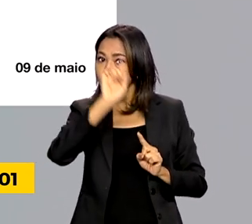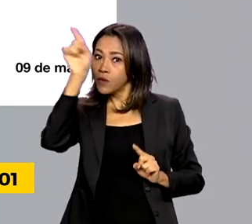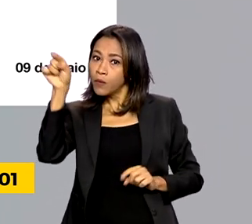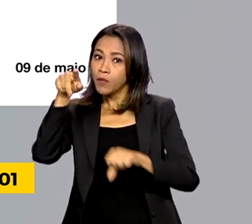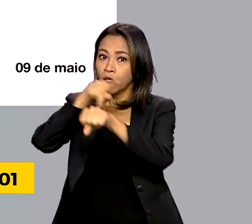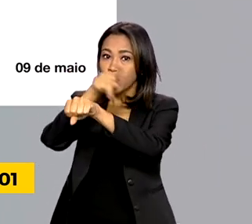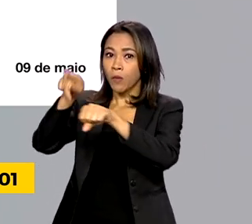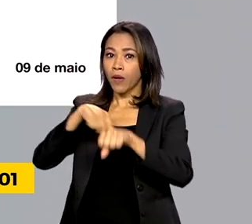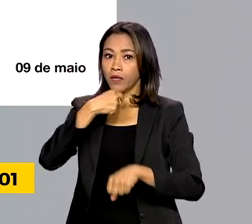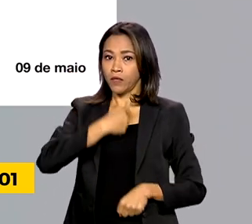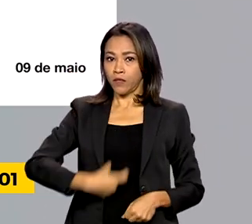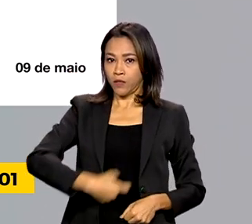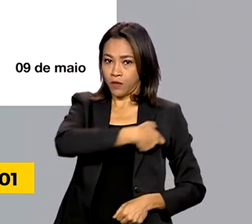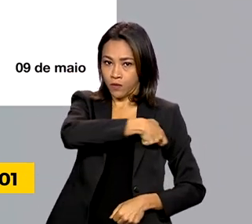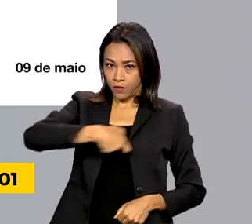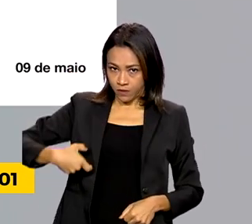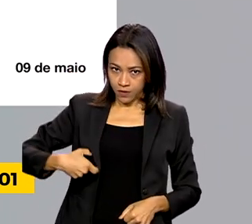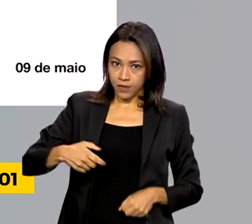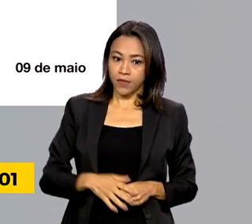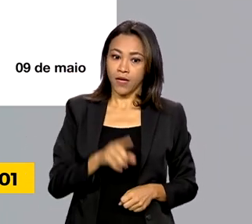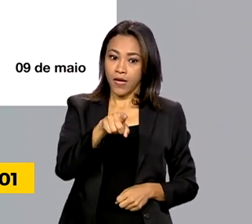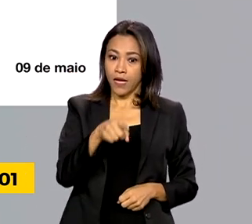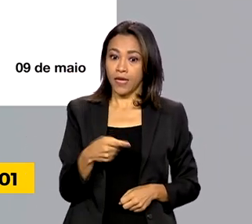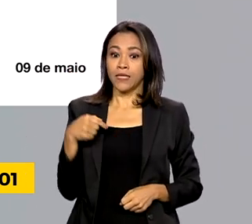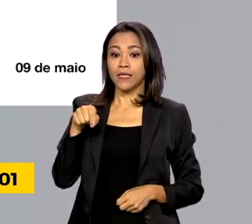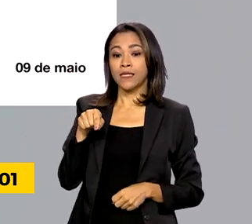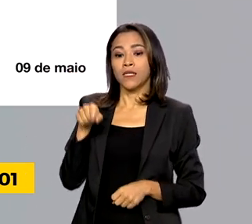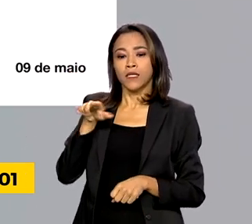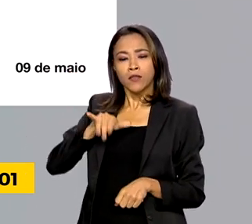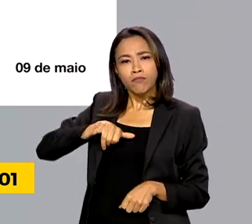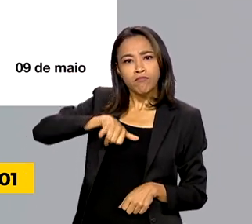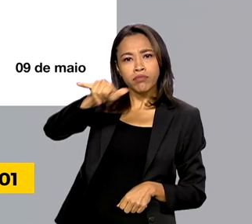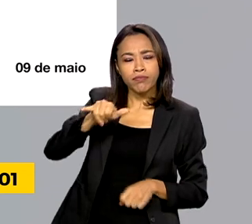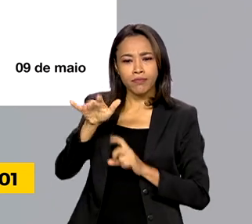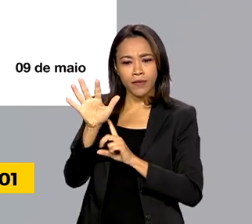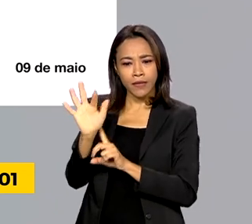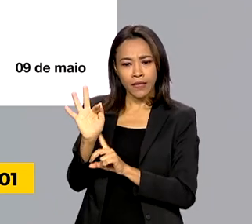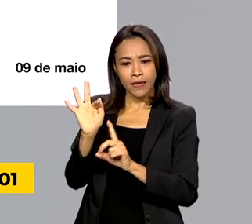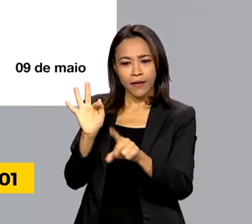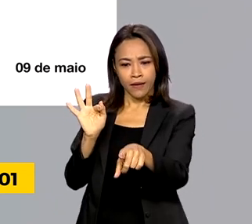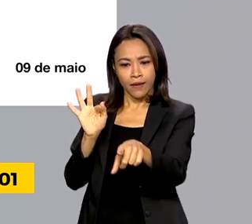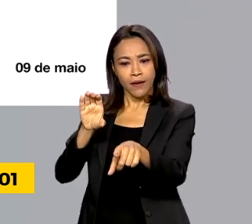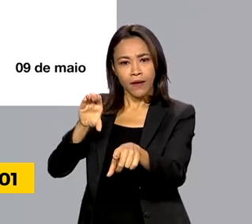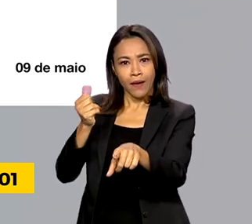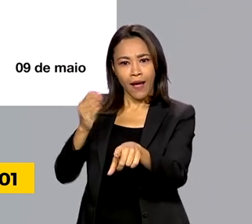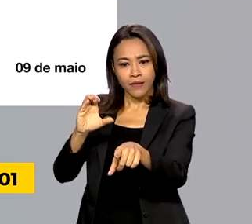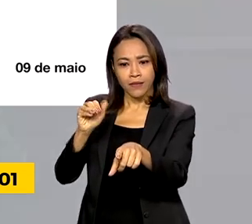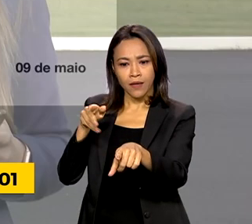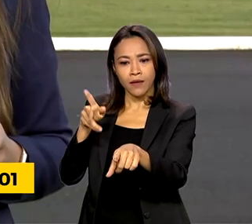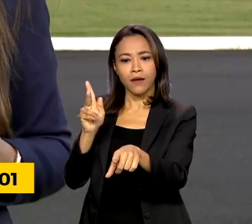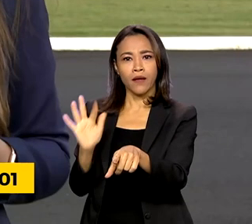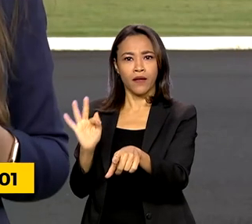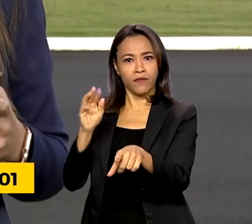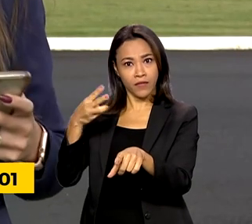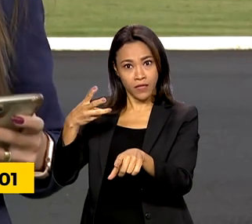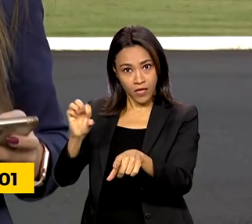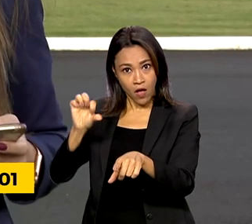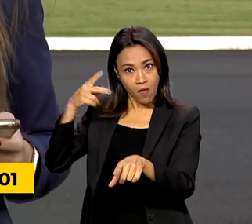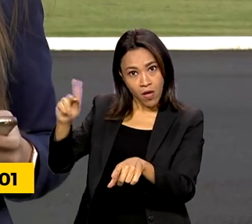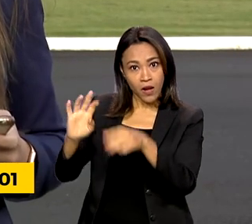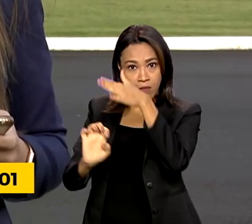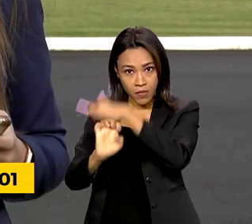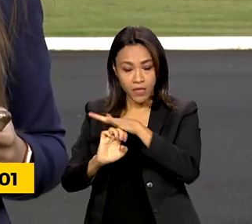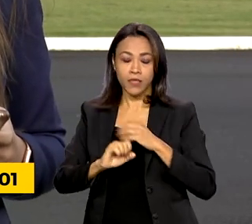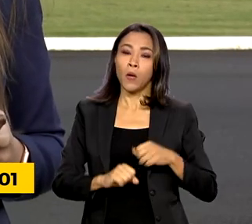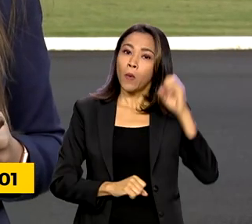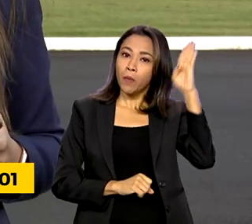Suécia. O Gripen é um caça de última geração desenvolvido pela empresa sueca Saab. Em 2014, Brasil e